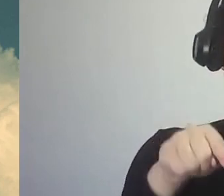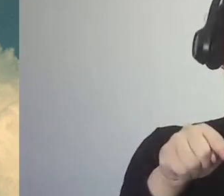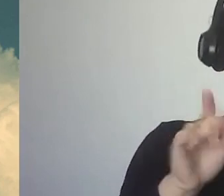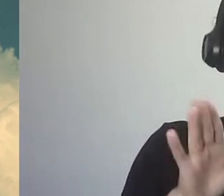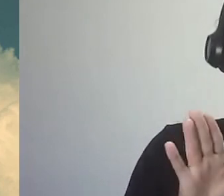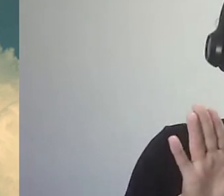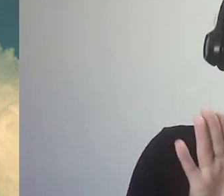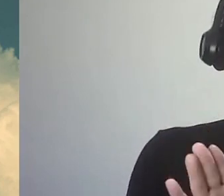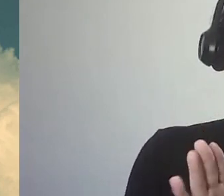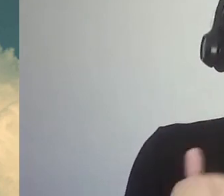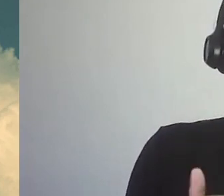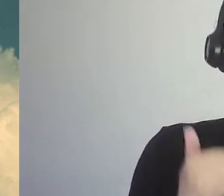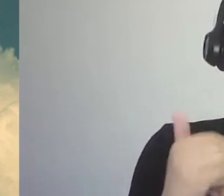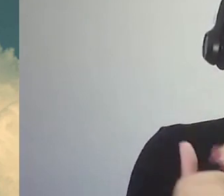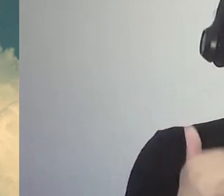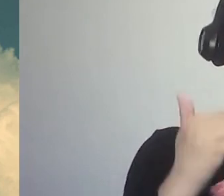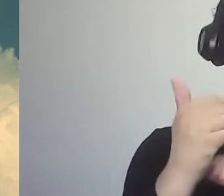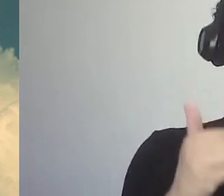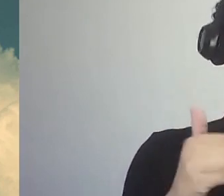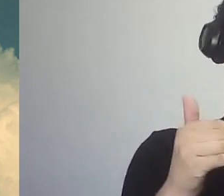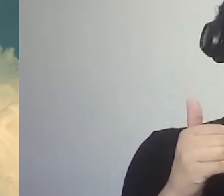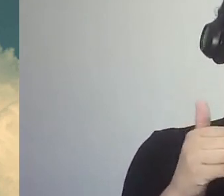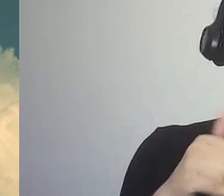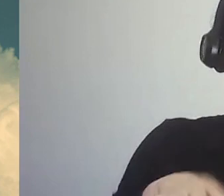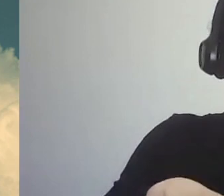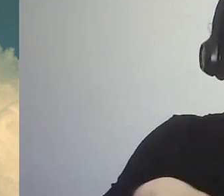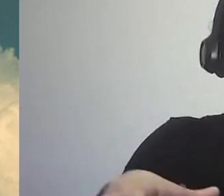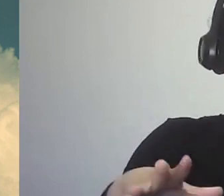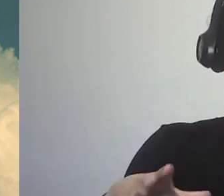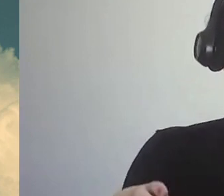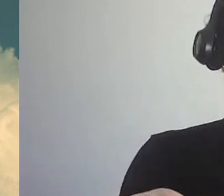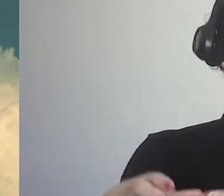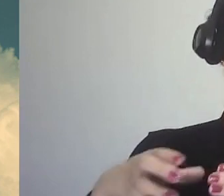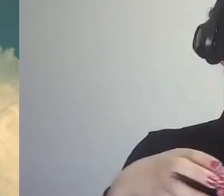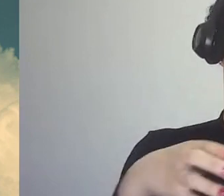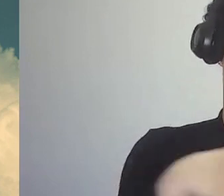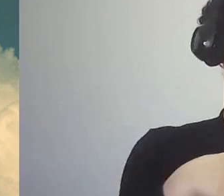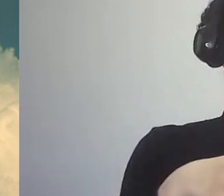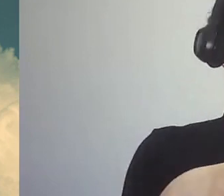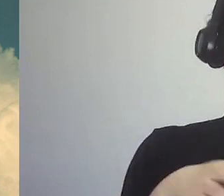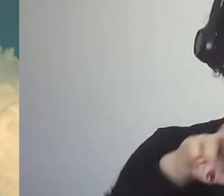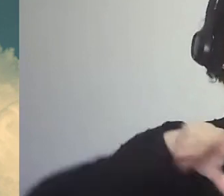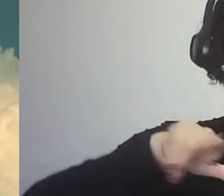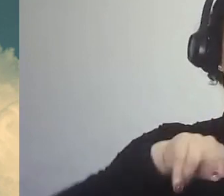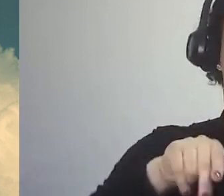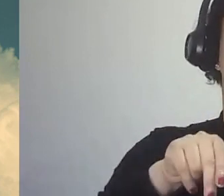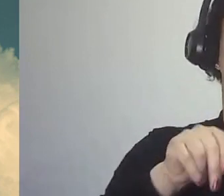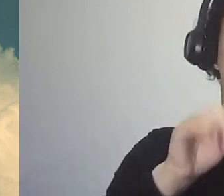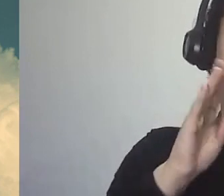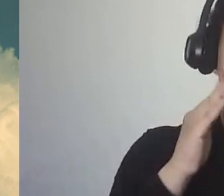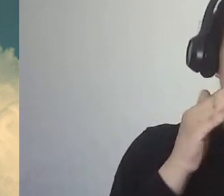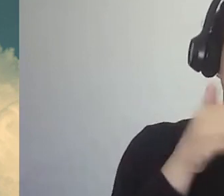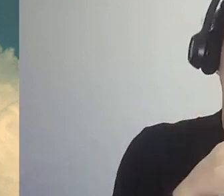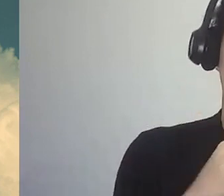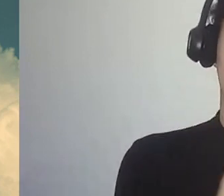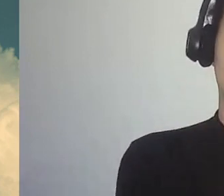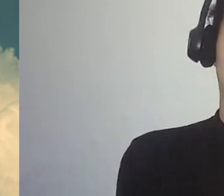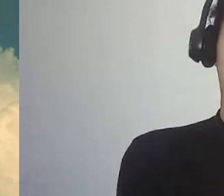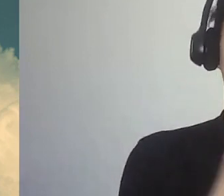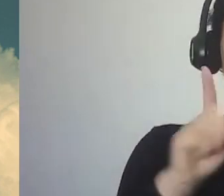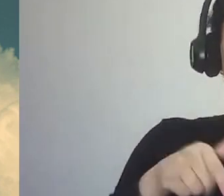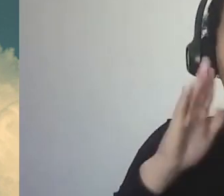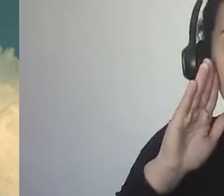para o ambiente de coletivo e não por um cenário individual tá então